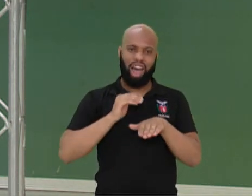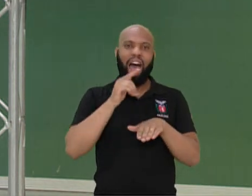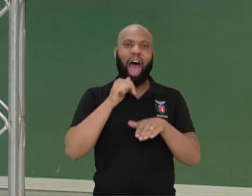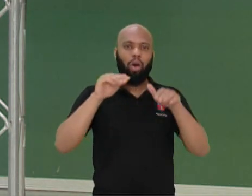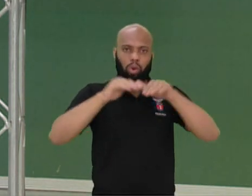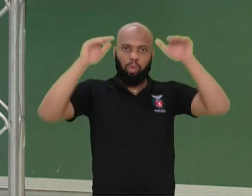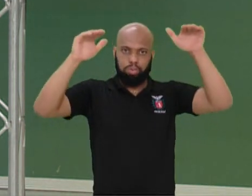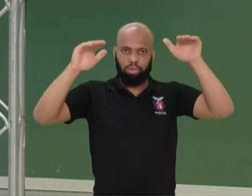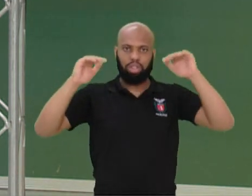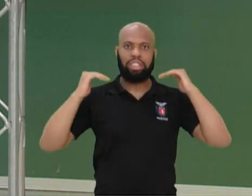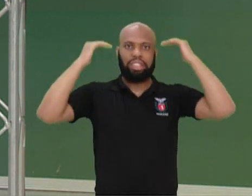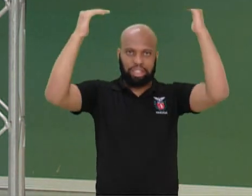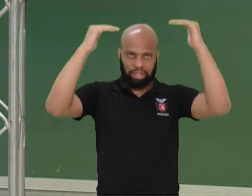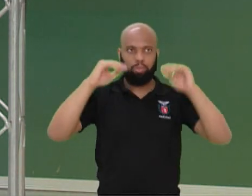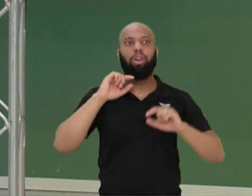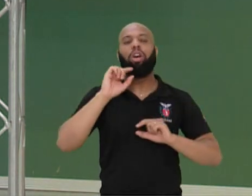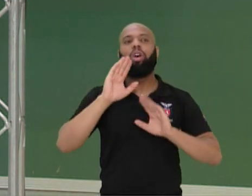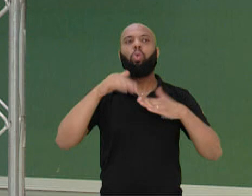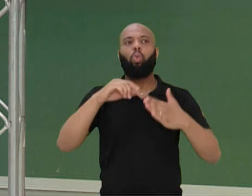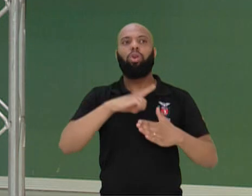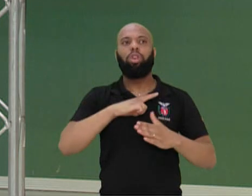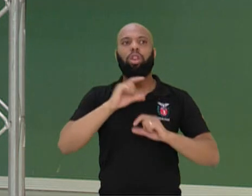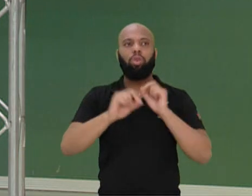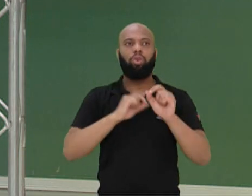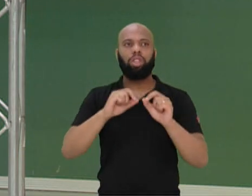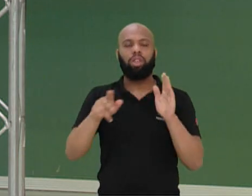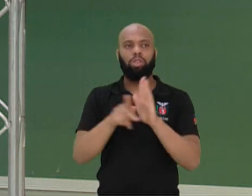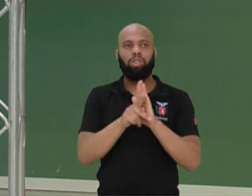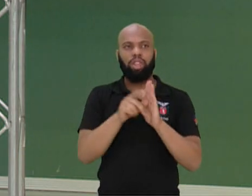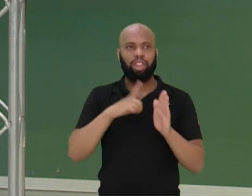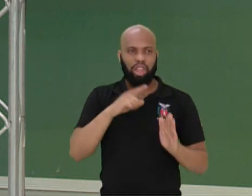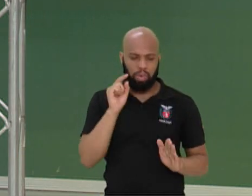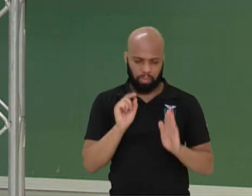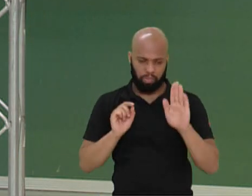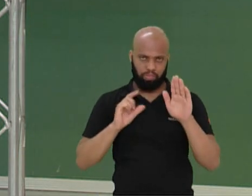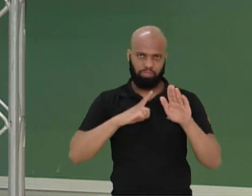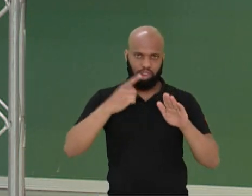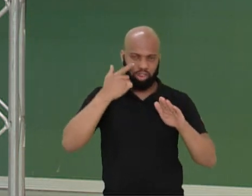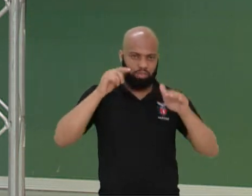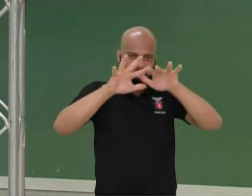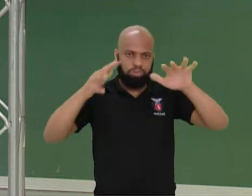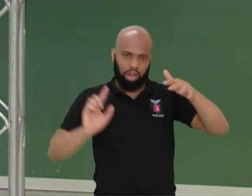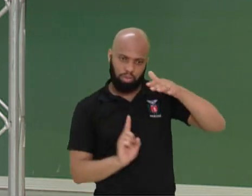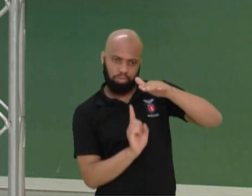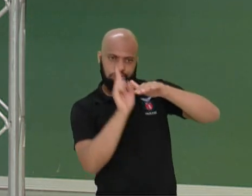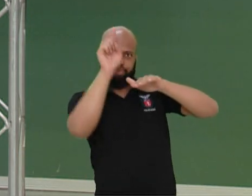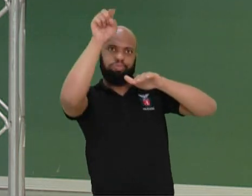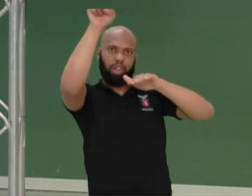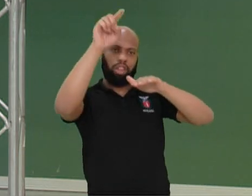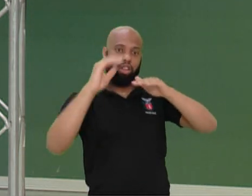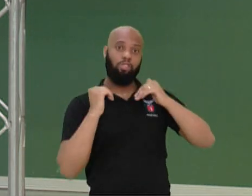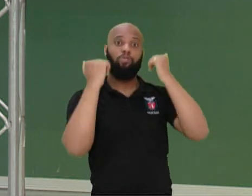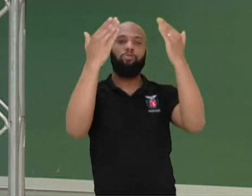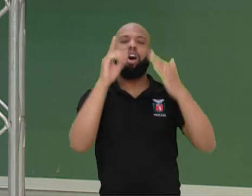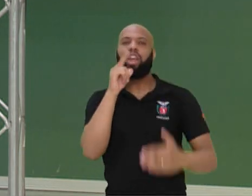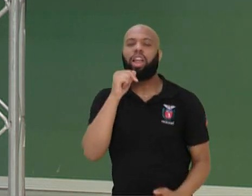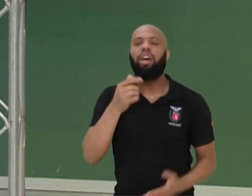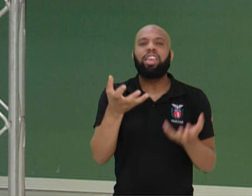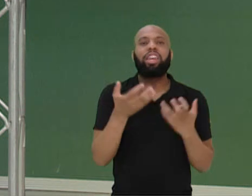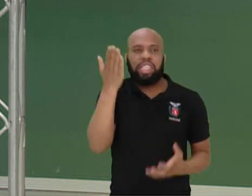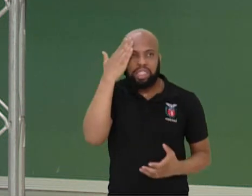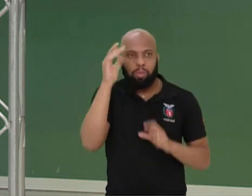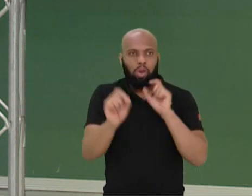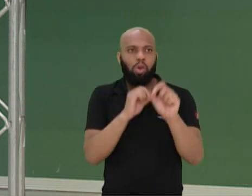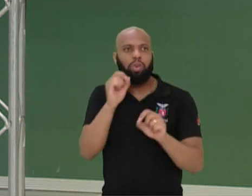Ou seja, quando o míssil vem aqui, ó, desse ponto para cá, ele está fora da água. Então, eu quero saber quais